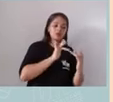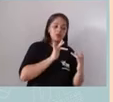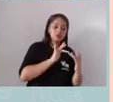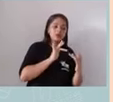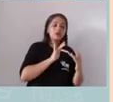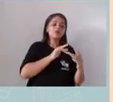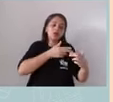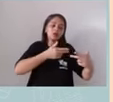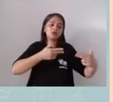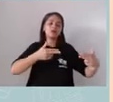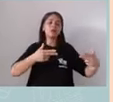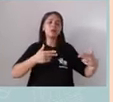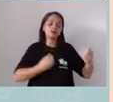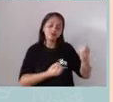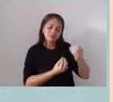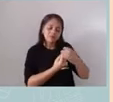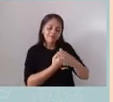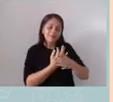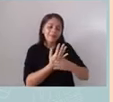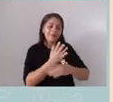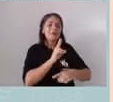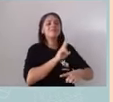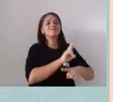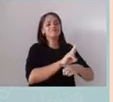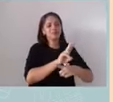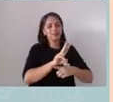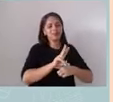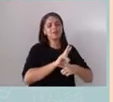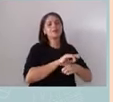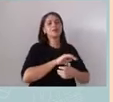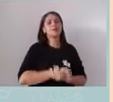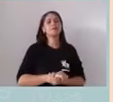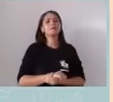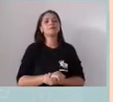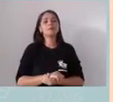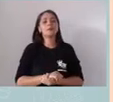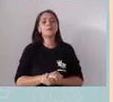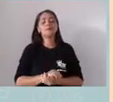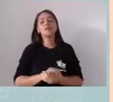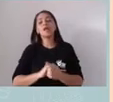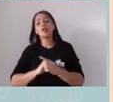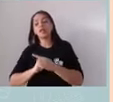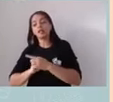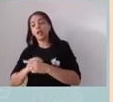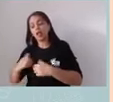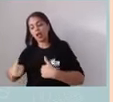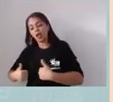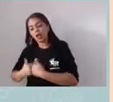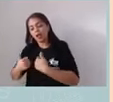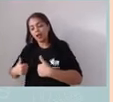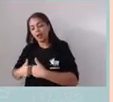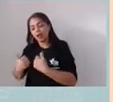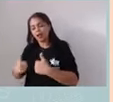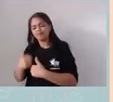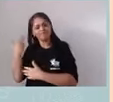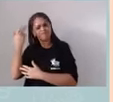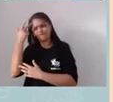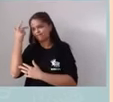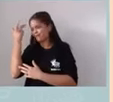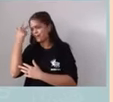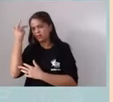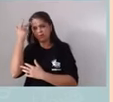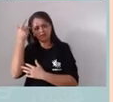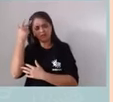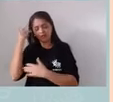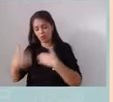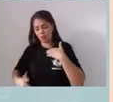invasores e produzindo esses anticorpos. E temos a imunidade ativa artificial, que é quando o nosso